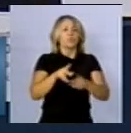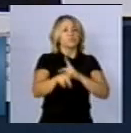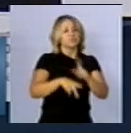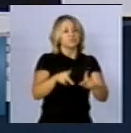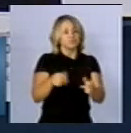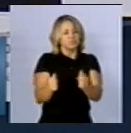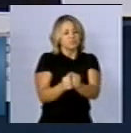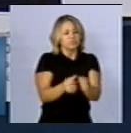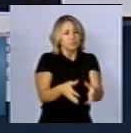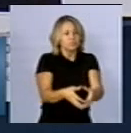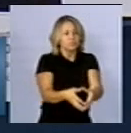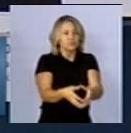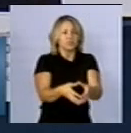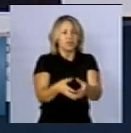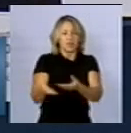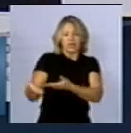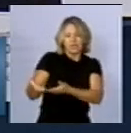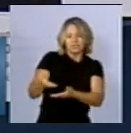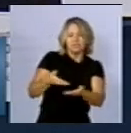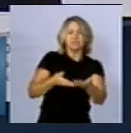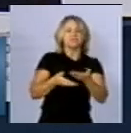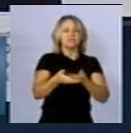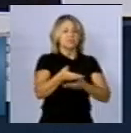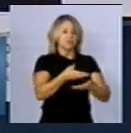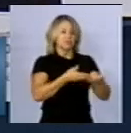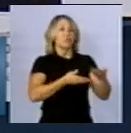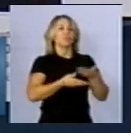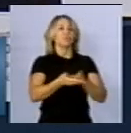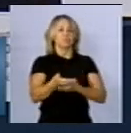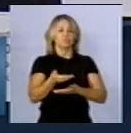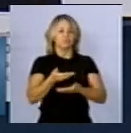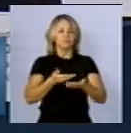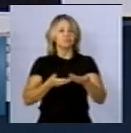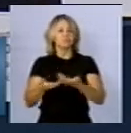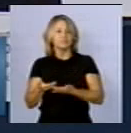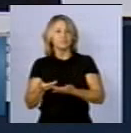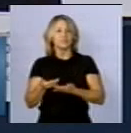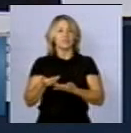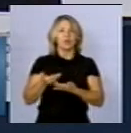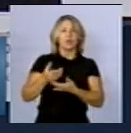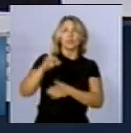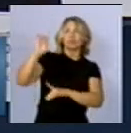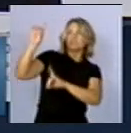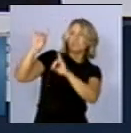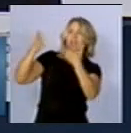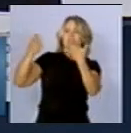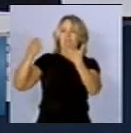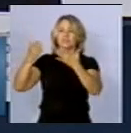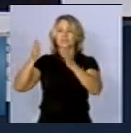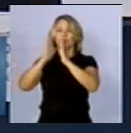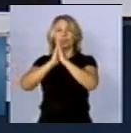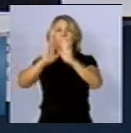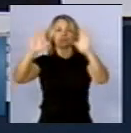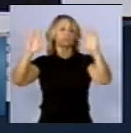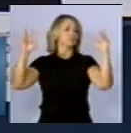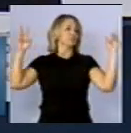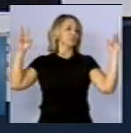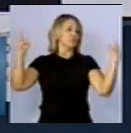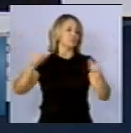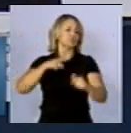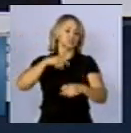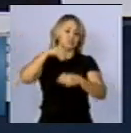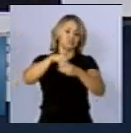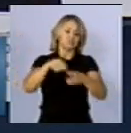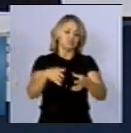que enfim as relações com os deuses e tudo aquele contexto cultural que essa